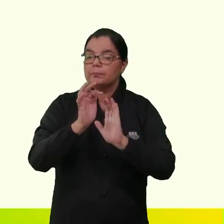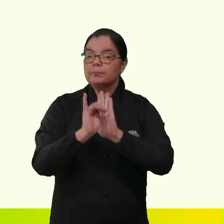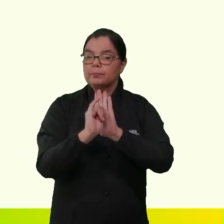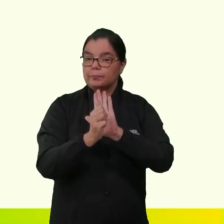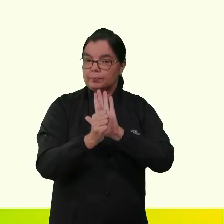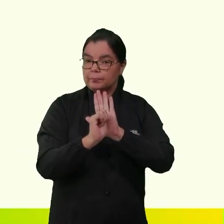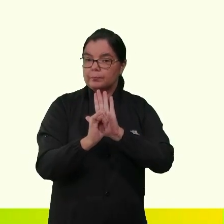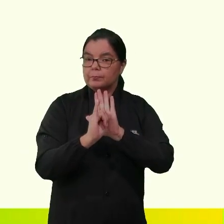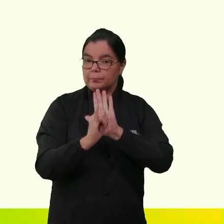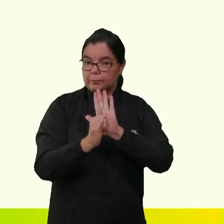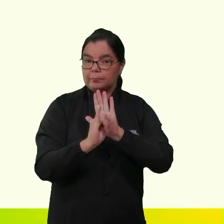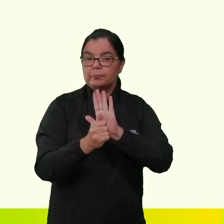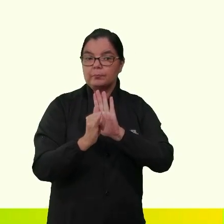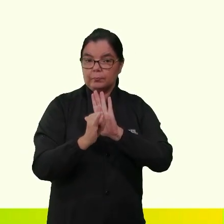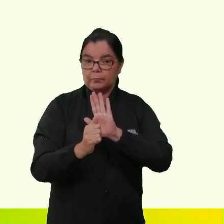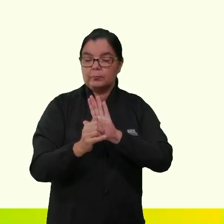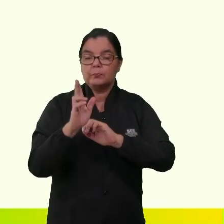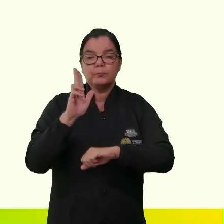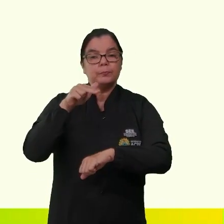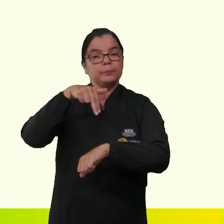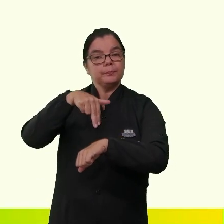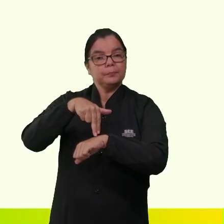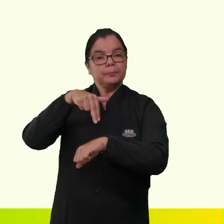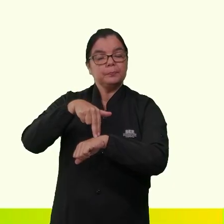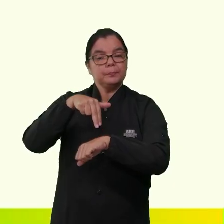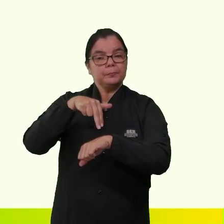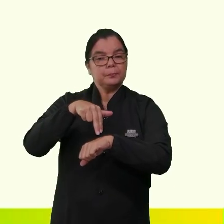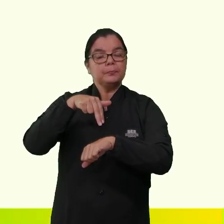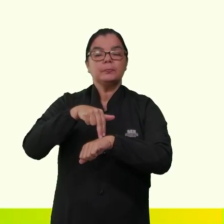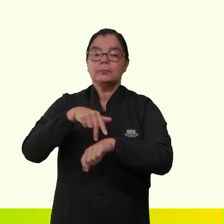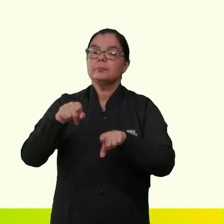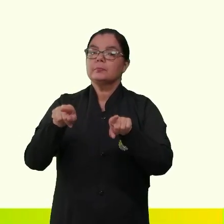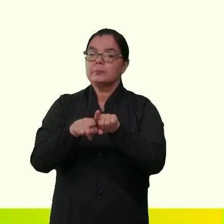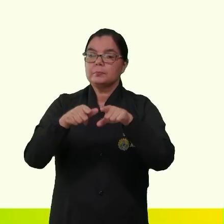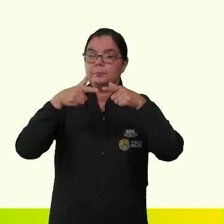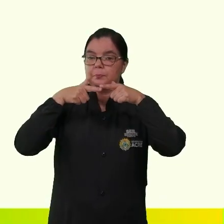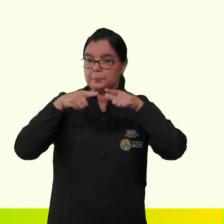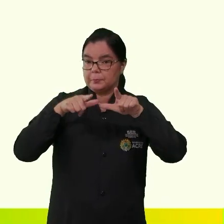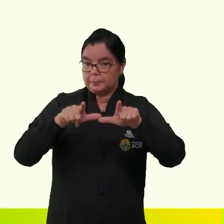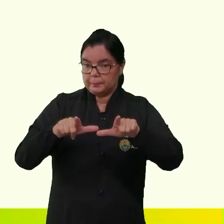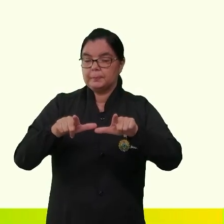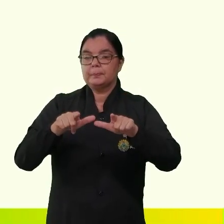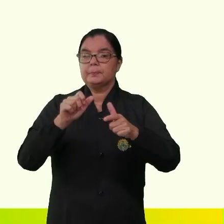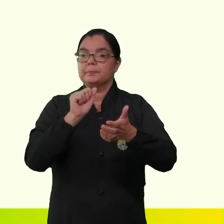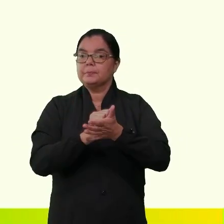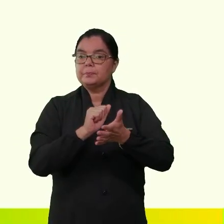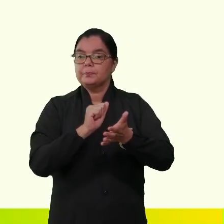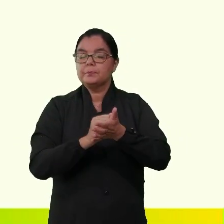vai moldar a narrativa e personagens e a linguagem das obras. Isso